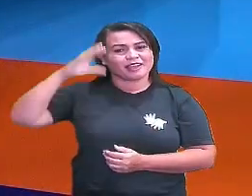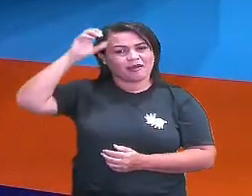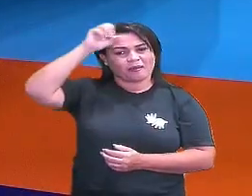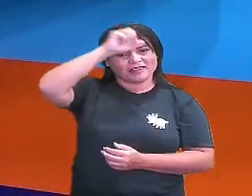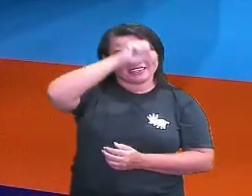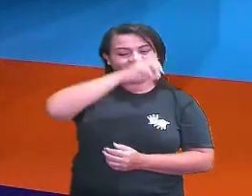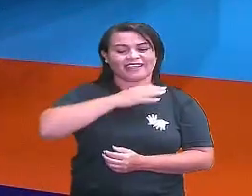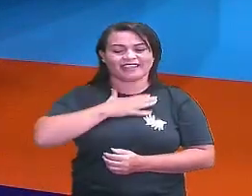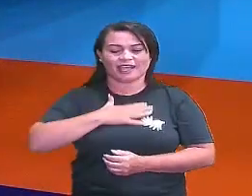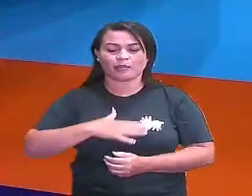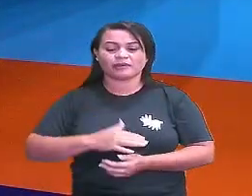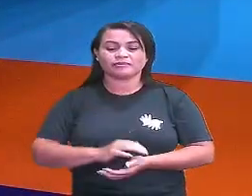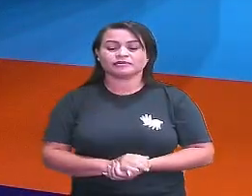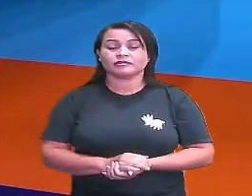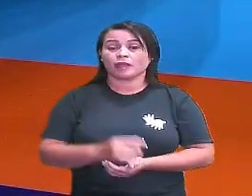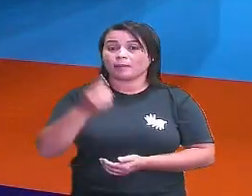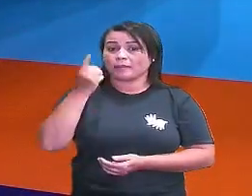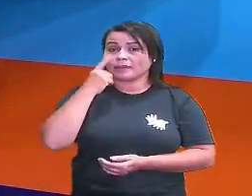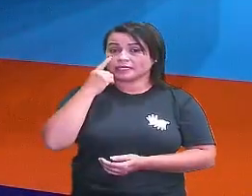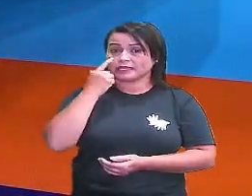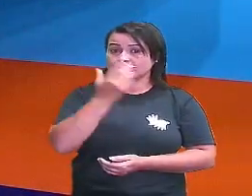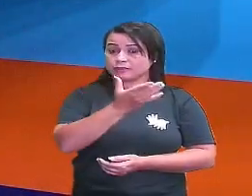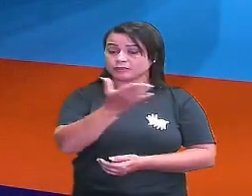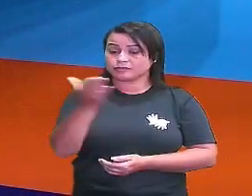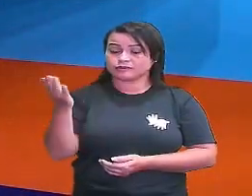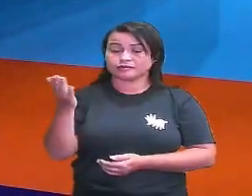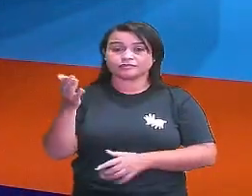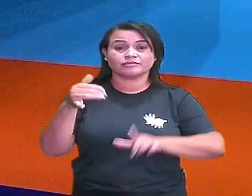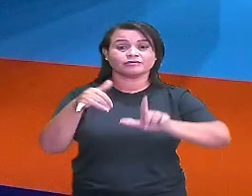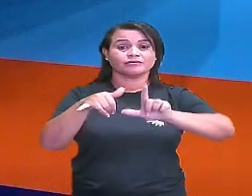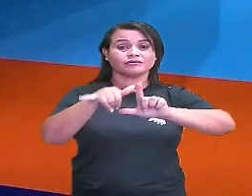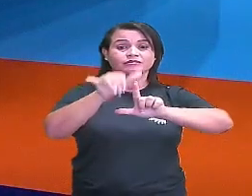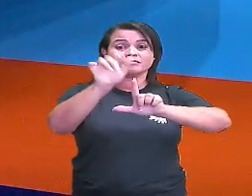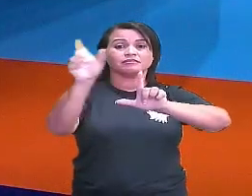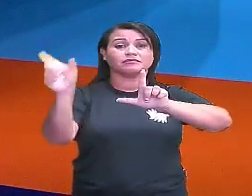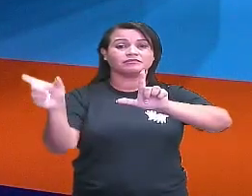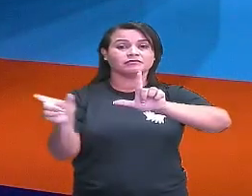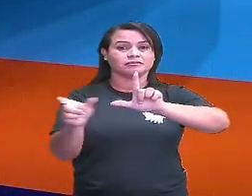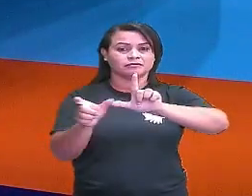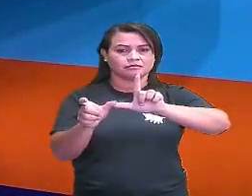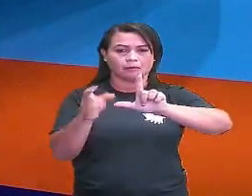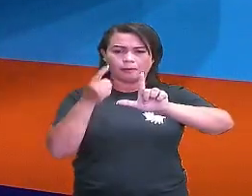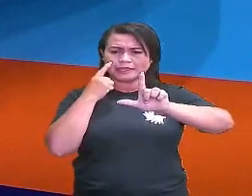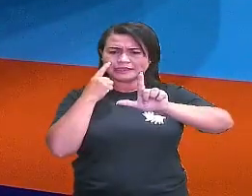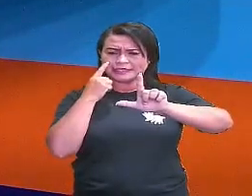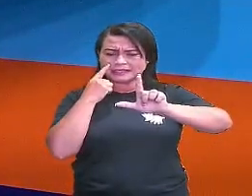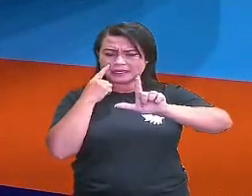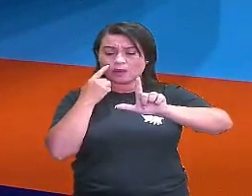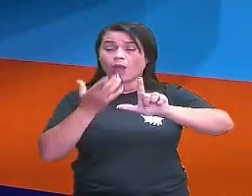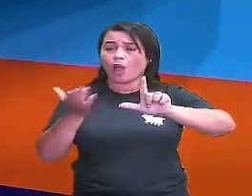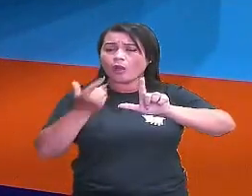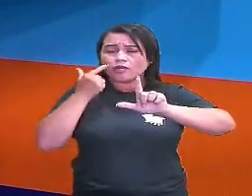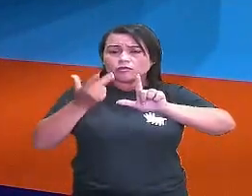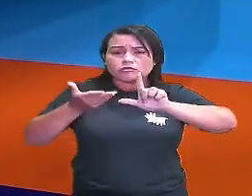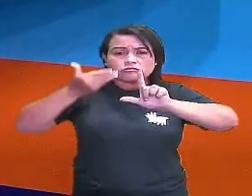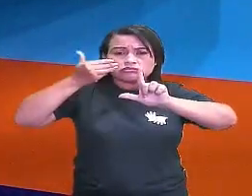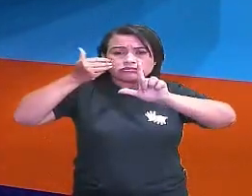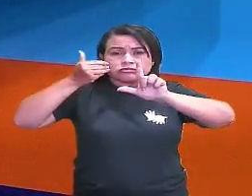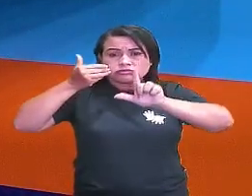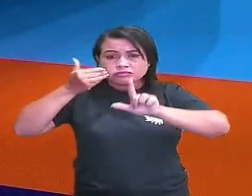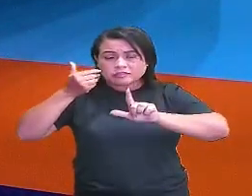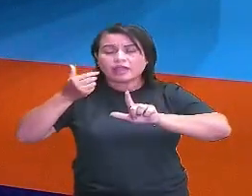para a gente pensar. Presta bem atenção aqui, ó, no plano cartesiano, tá? A gente vai trabalhar isso aqui hoje,